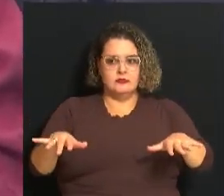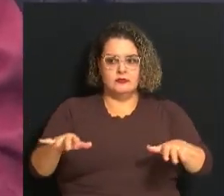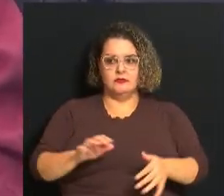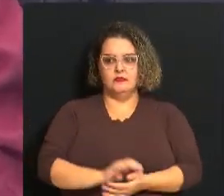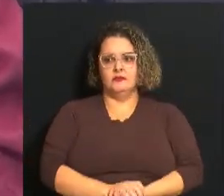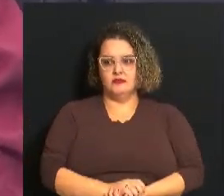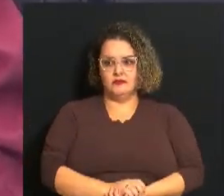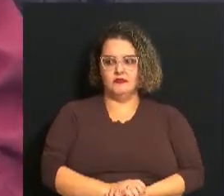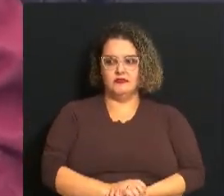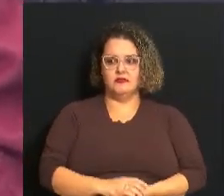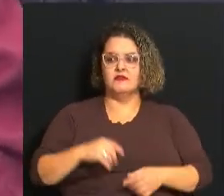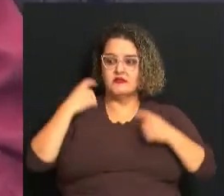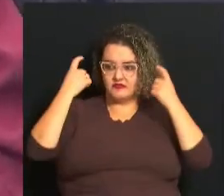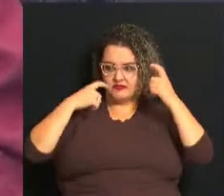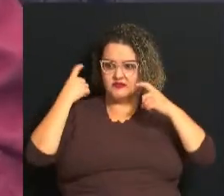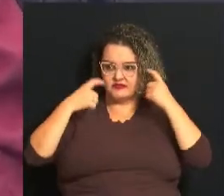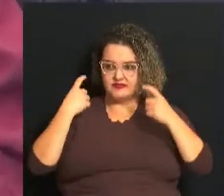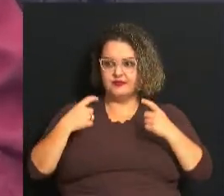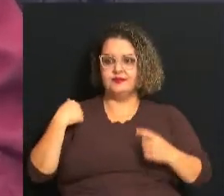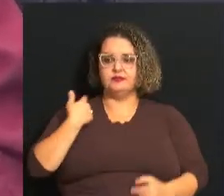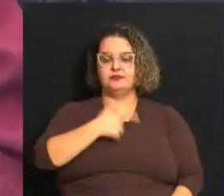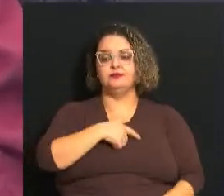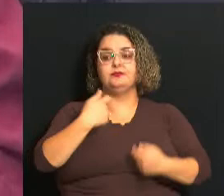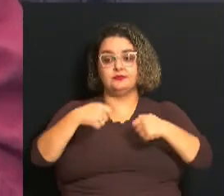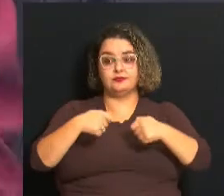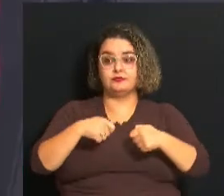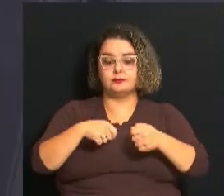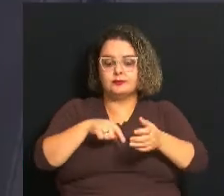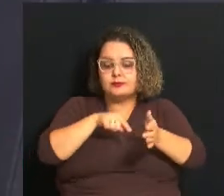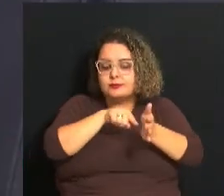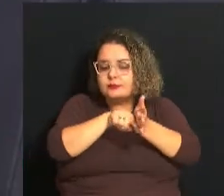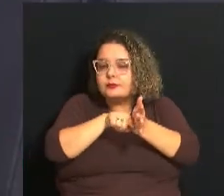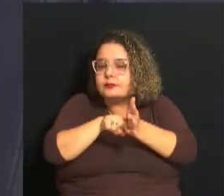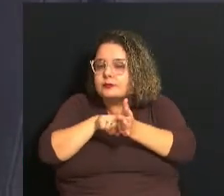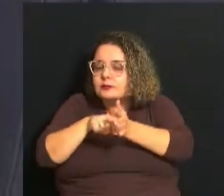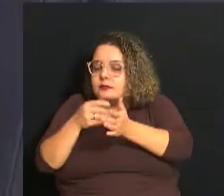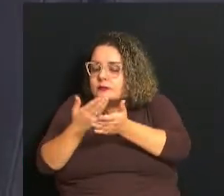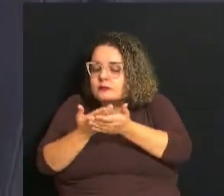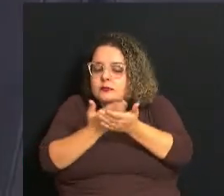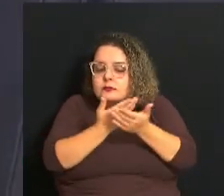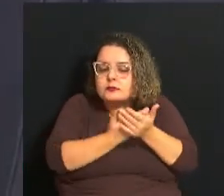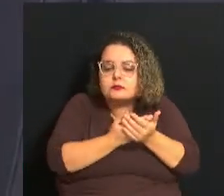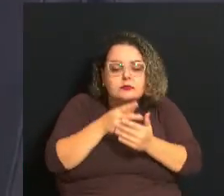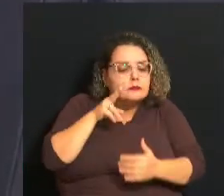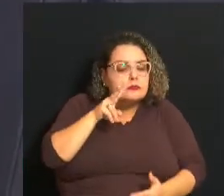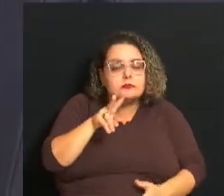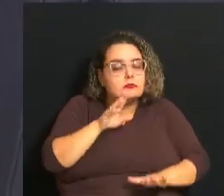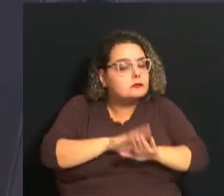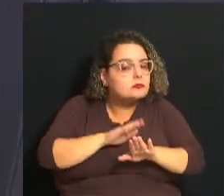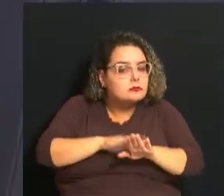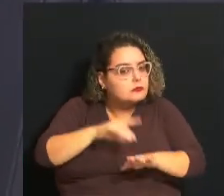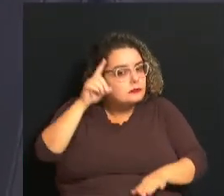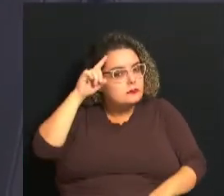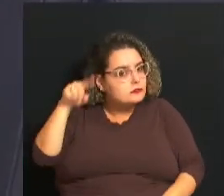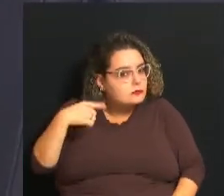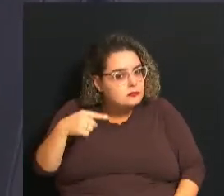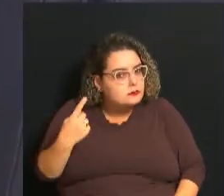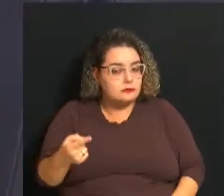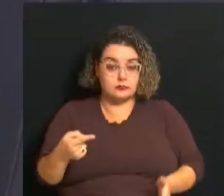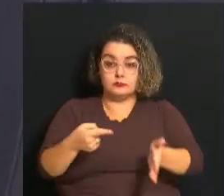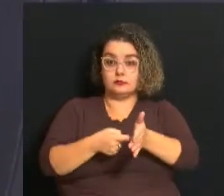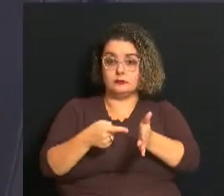muito preocupada com isso e acho que nós precisamos estudar isso e principalmente ver na prática como é que isso acontece denunciar